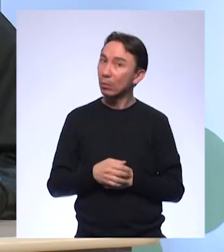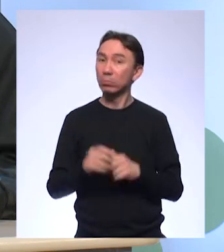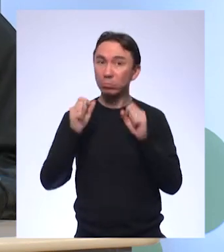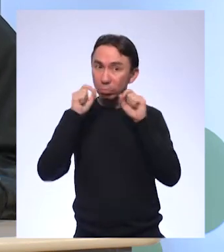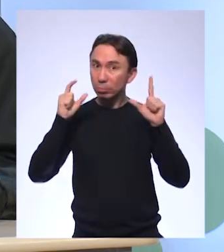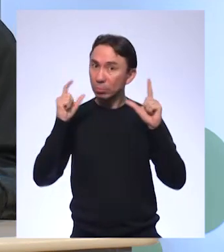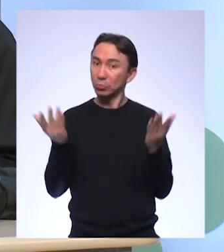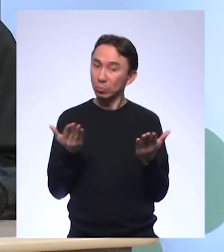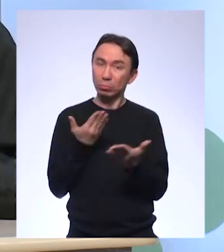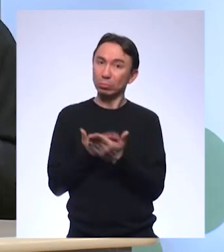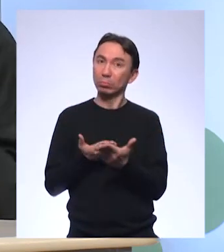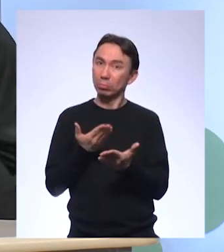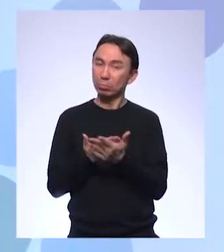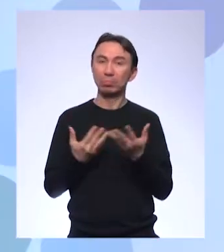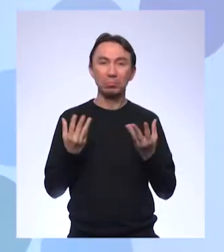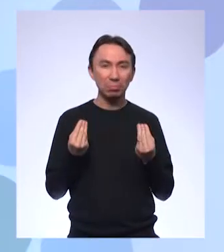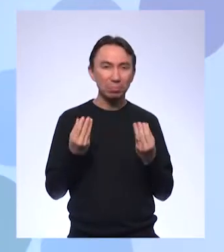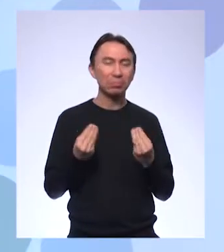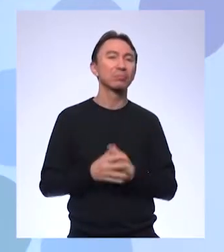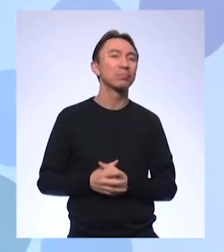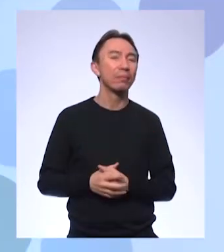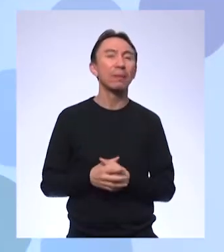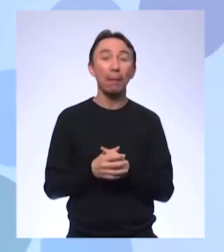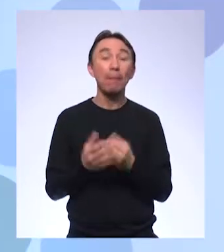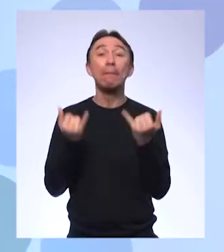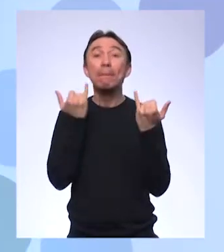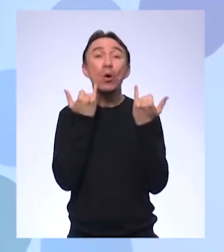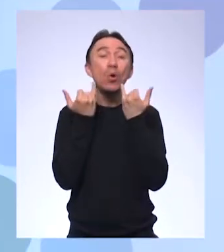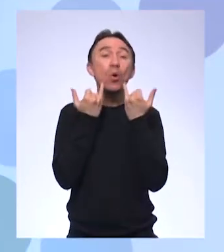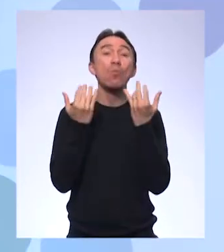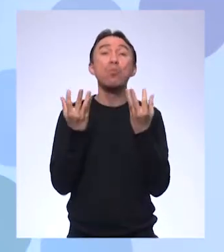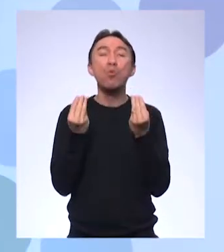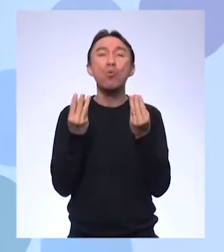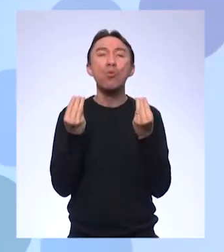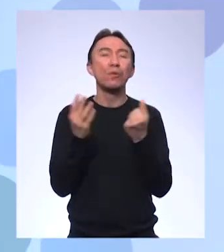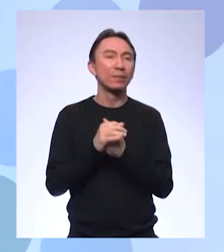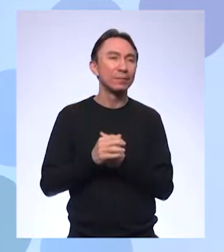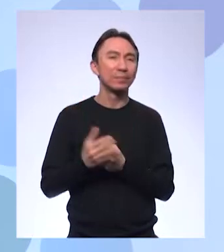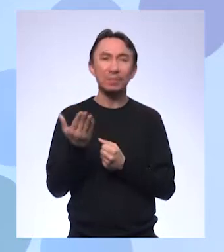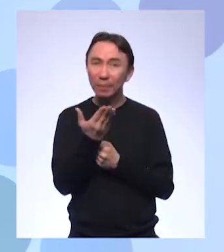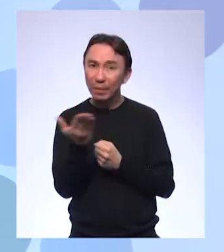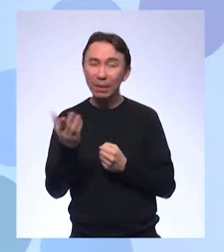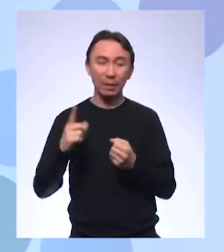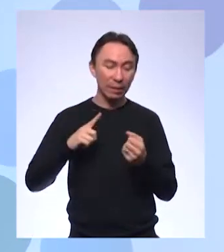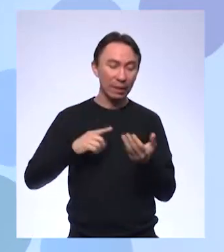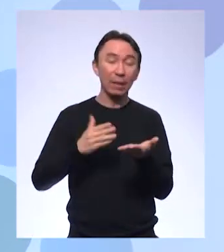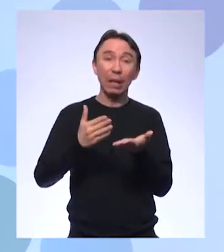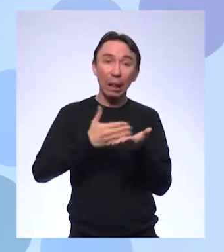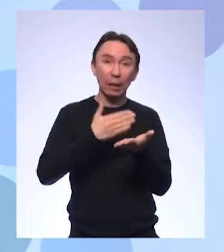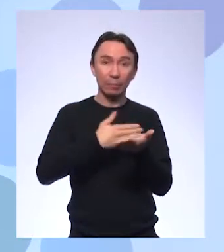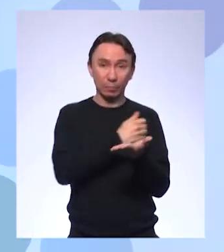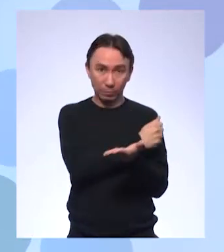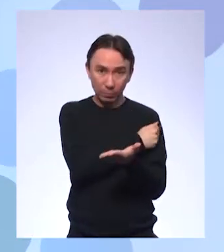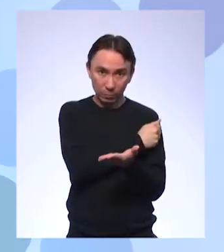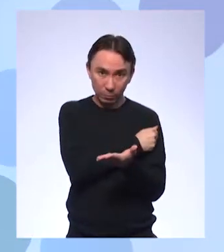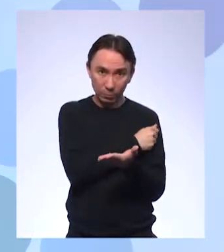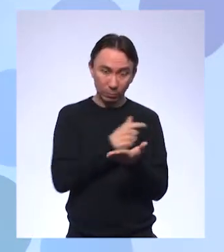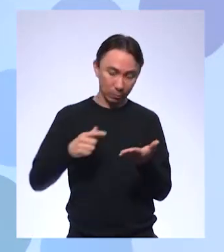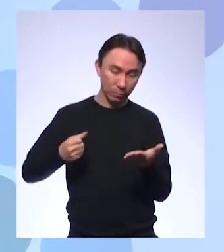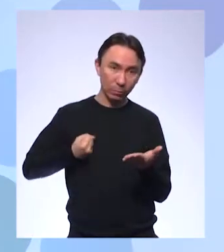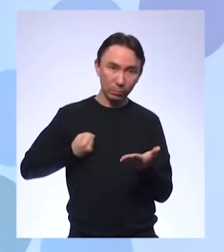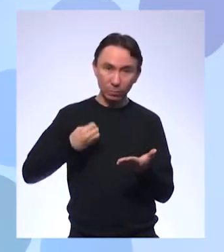hoje. Bastante informação, inclusive quem tiver a versão impressa do Caderno do Aluno,